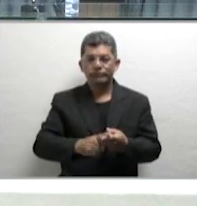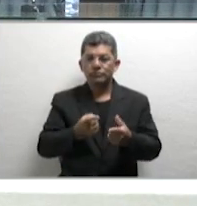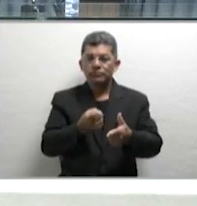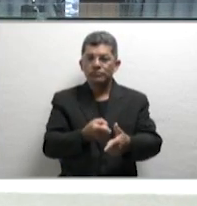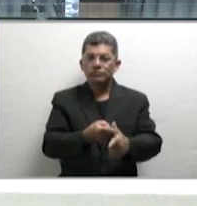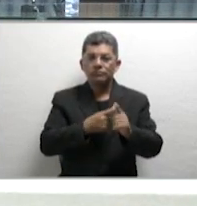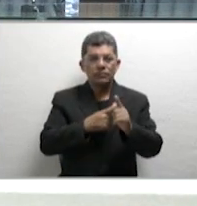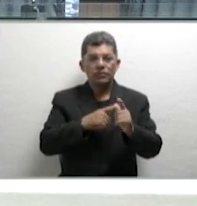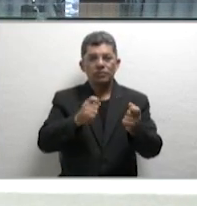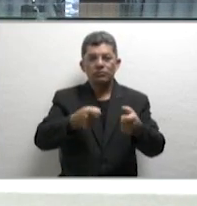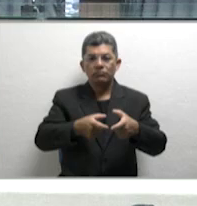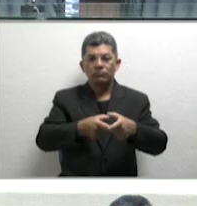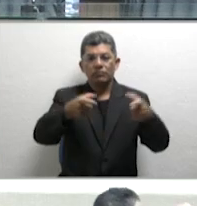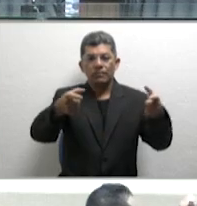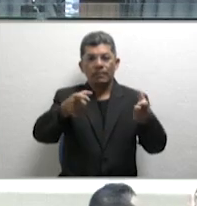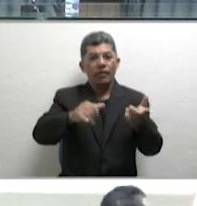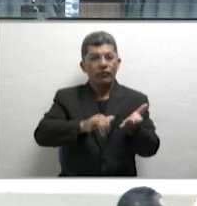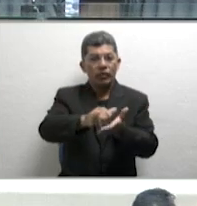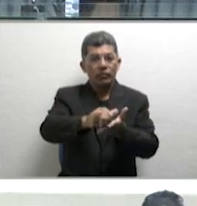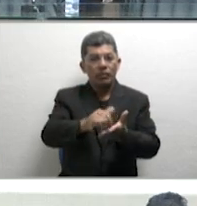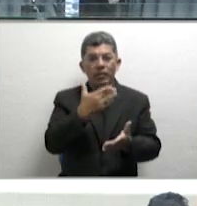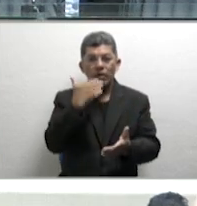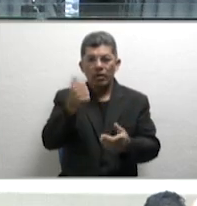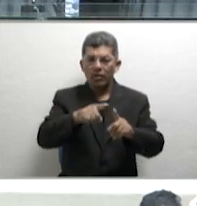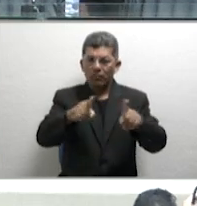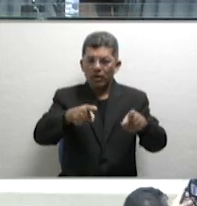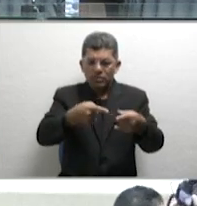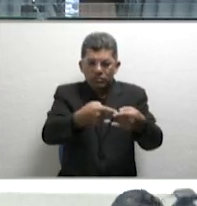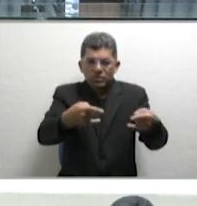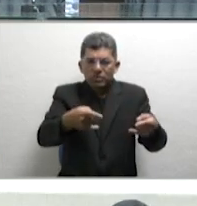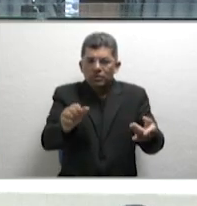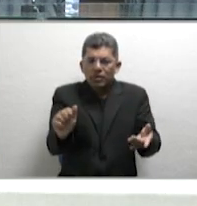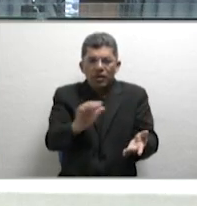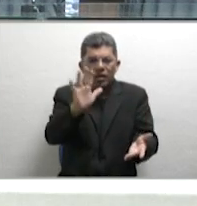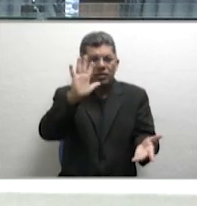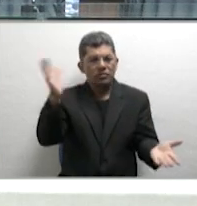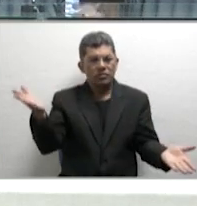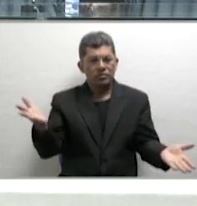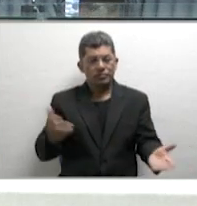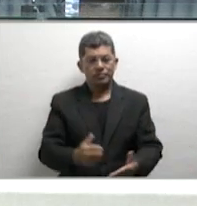para melhorar, né? Agora as passagens estão astronômicas.